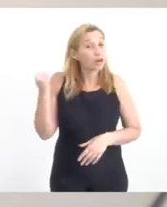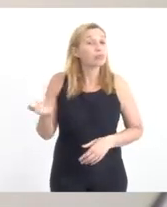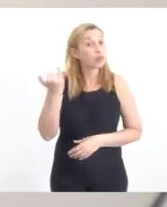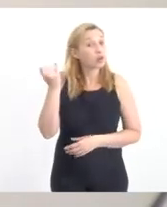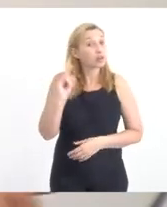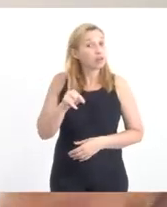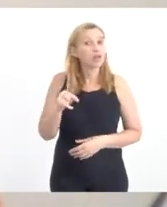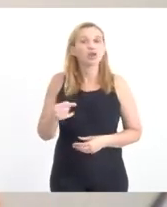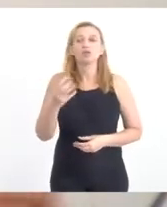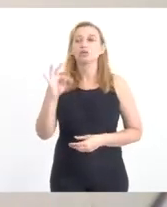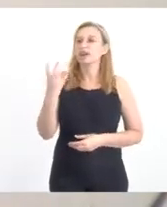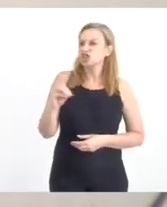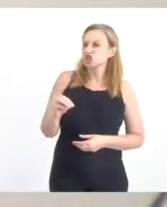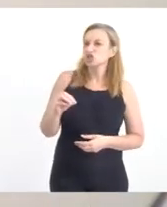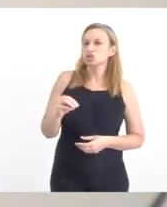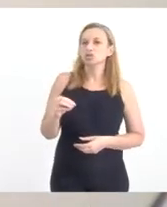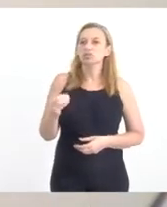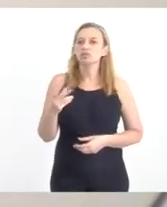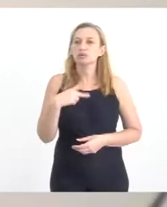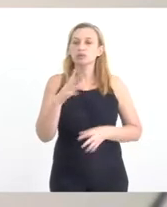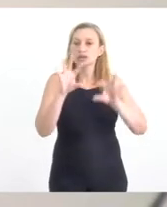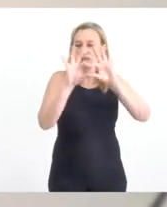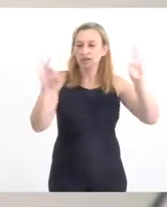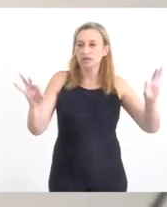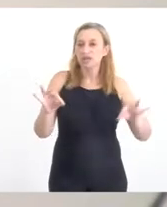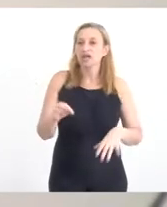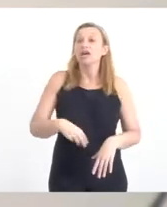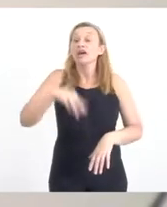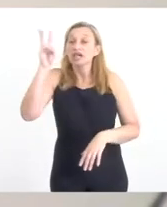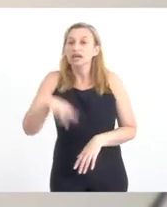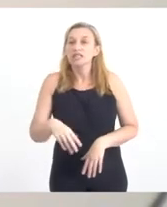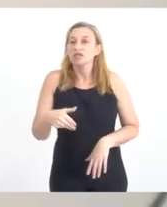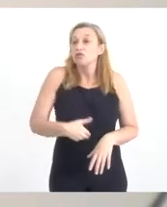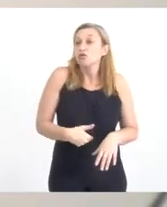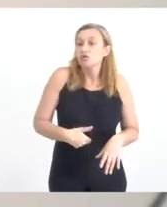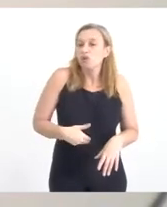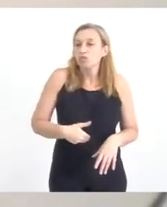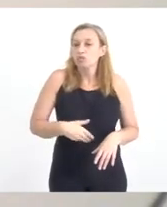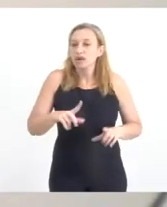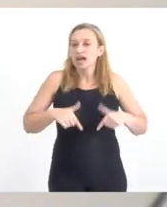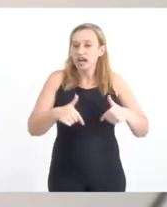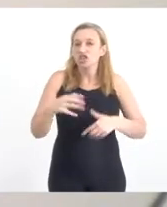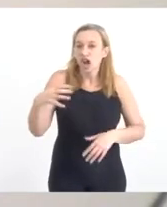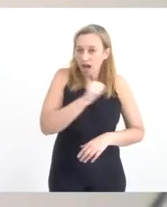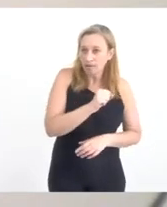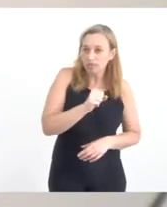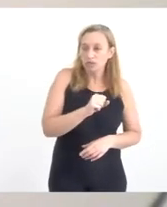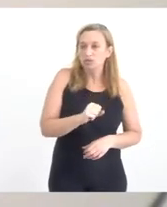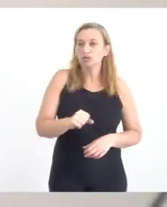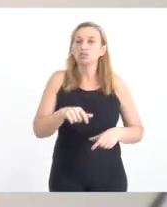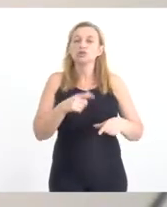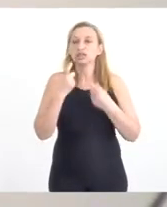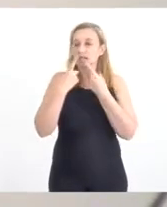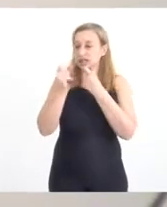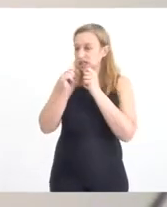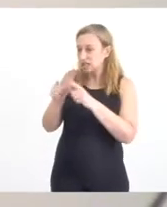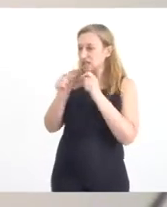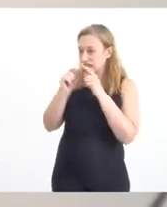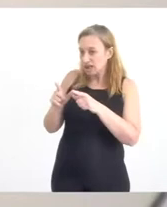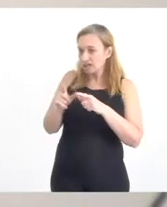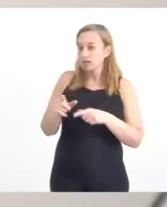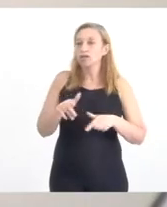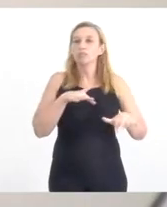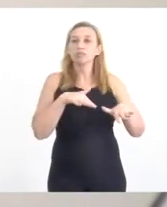né E quando o Betinho com essa frase quem tem fome tem pressa ele foi muito criticado pelo movimento social que ela